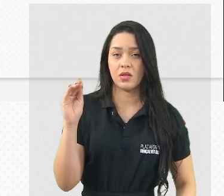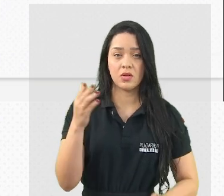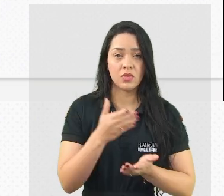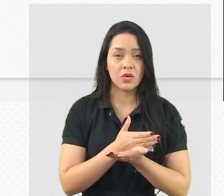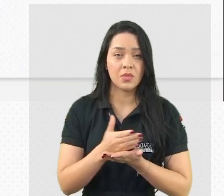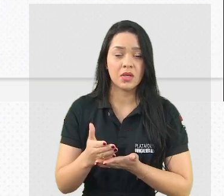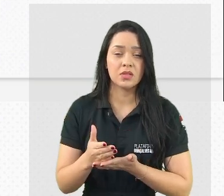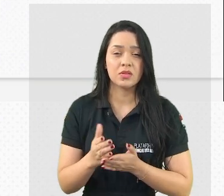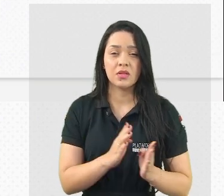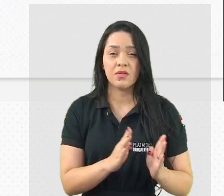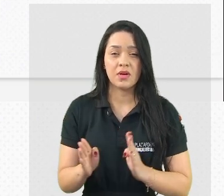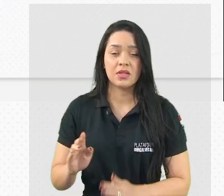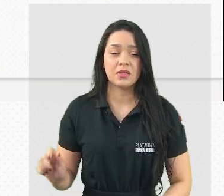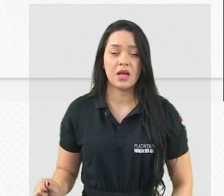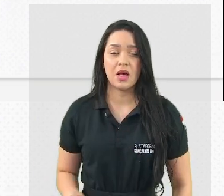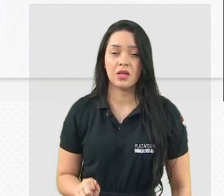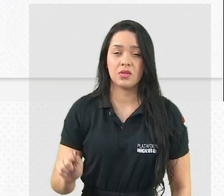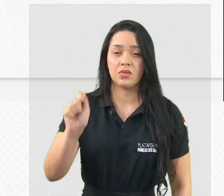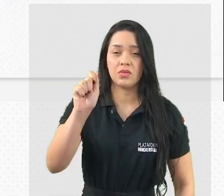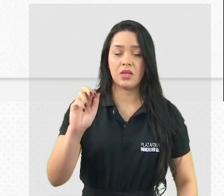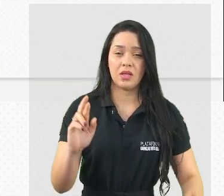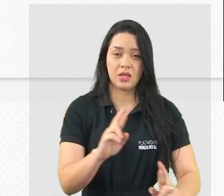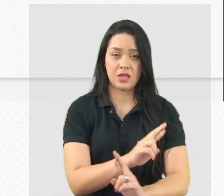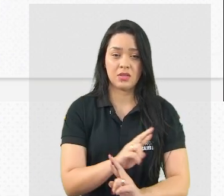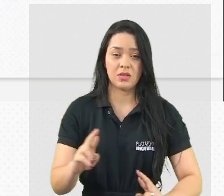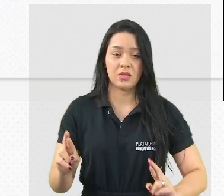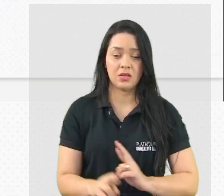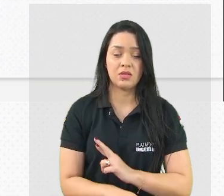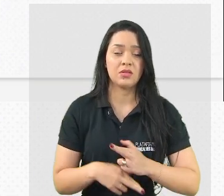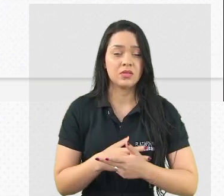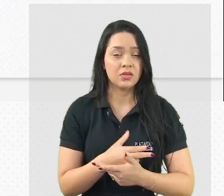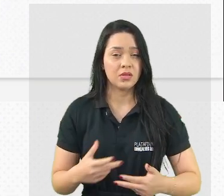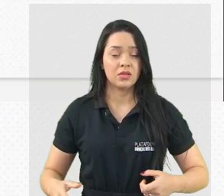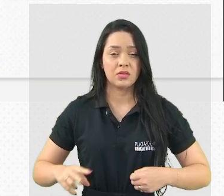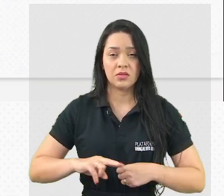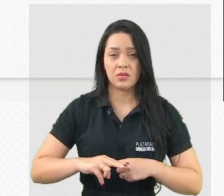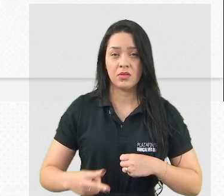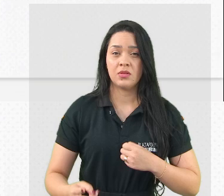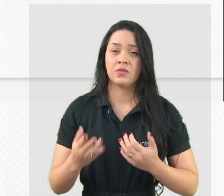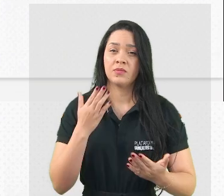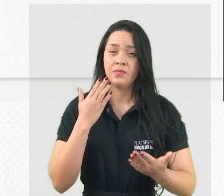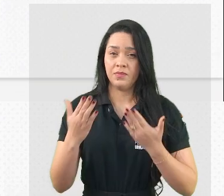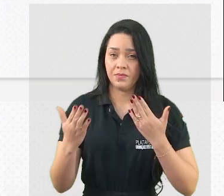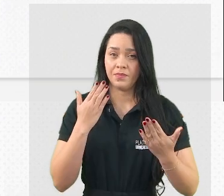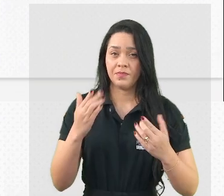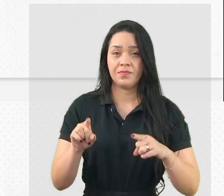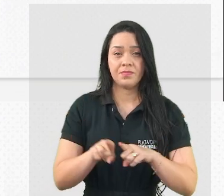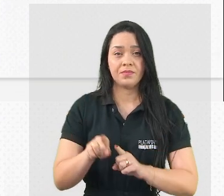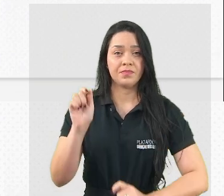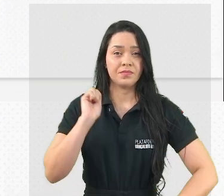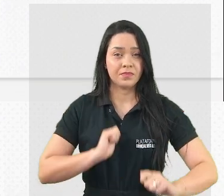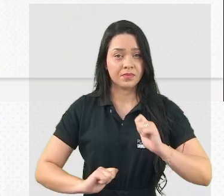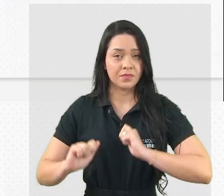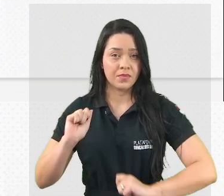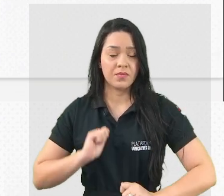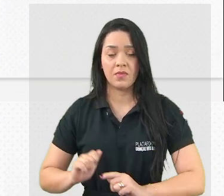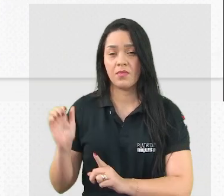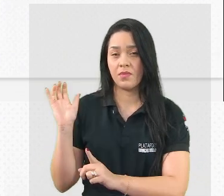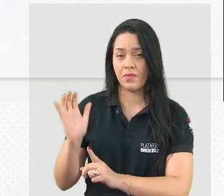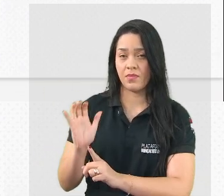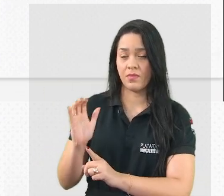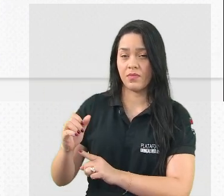fase adulta. Eles estão relacionados a uma série de consequências psicológicas, como ansiedade e pressões